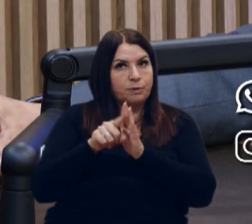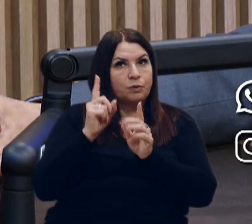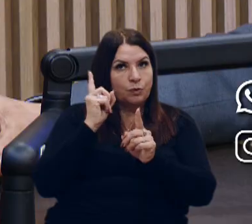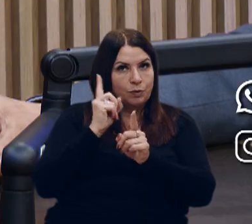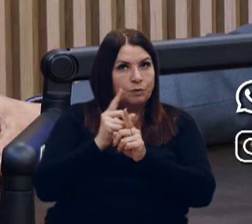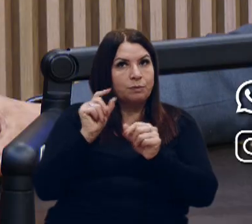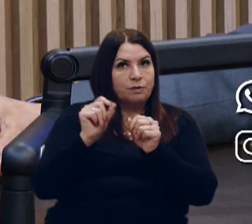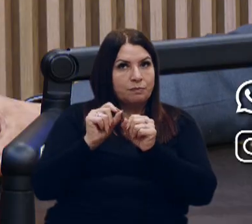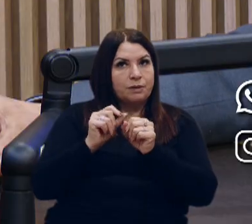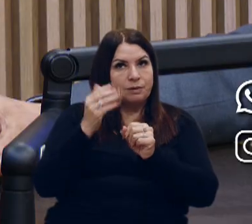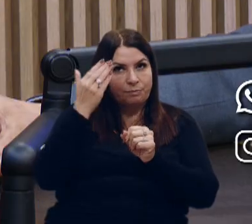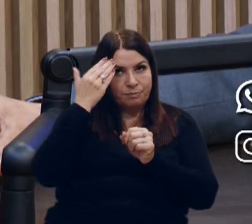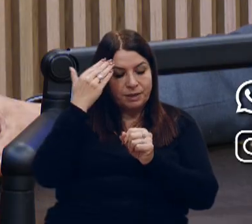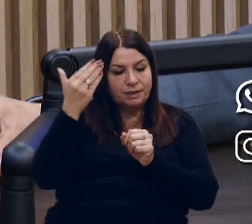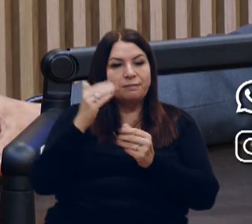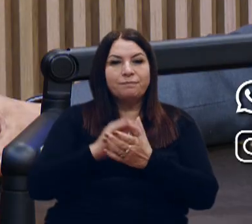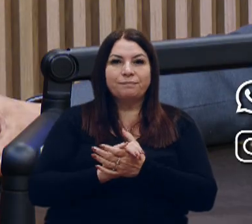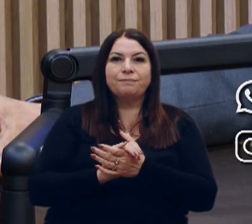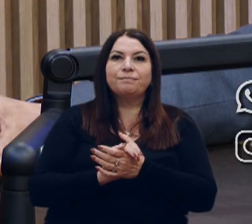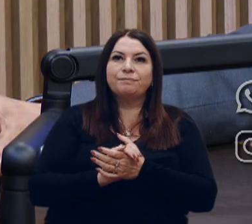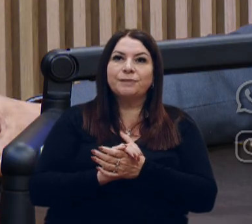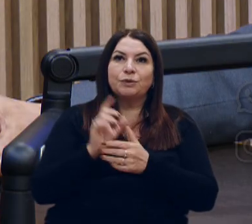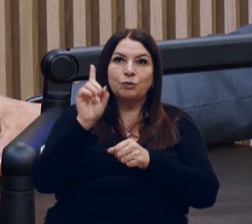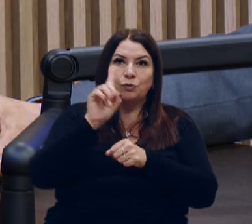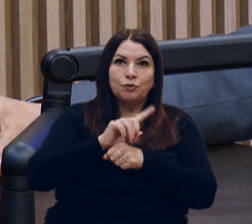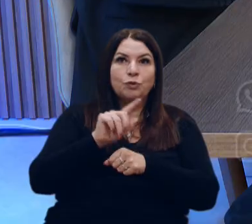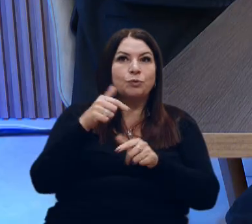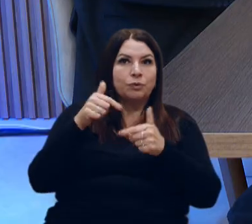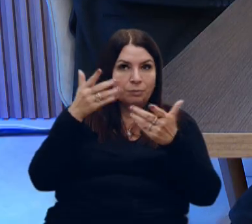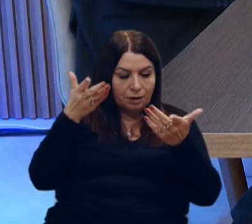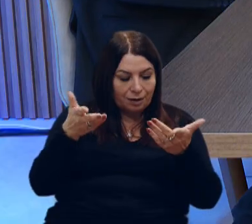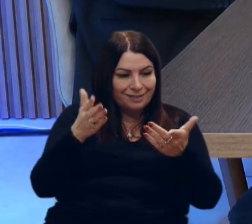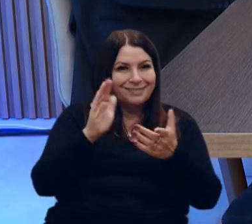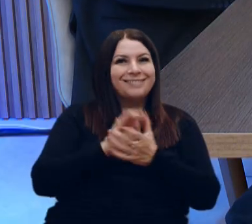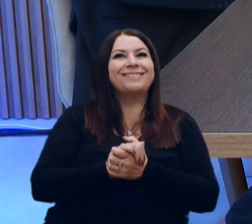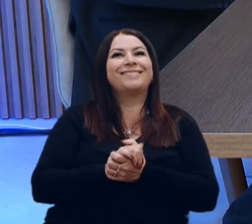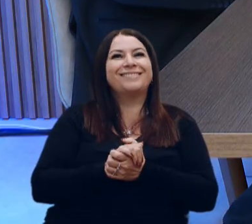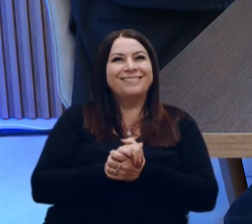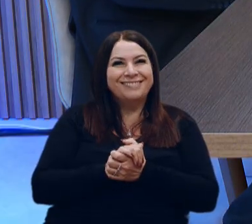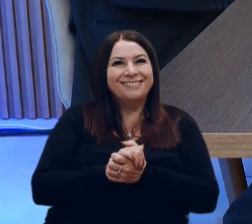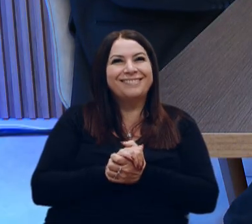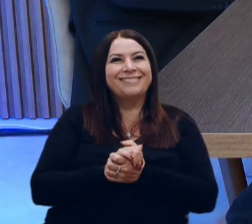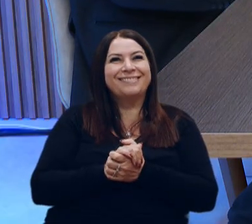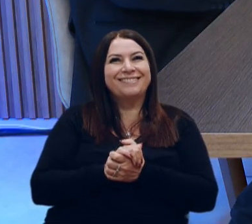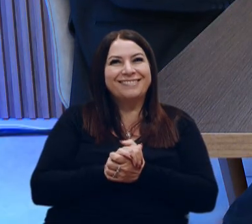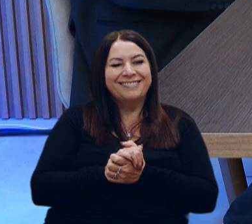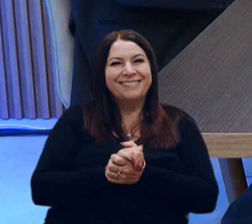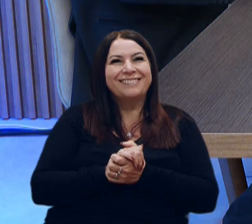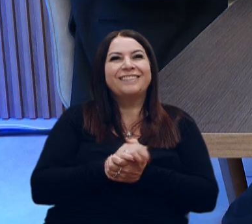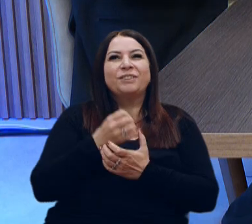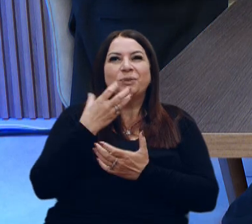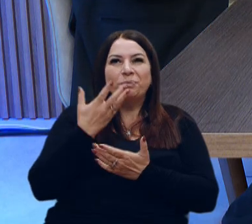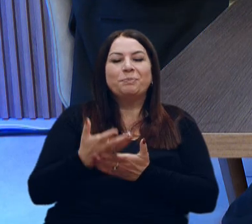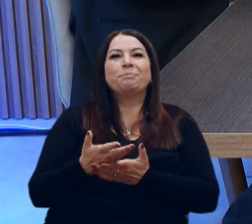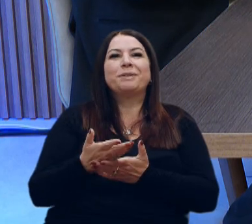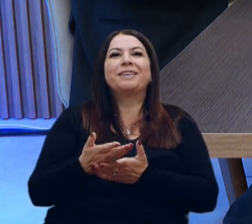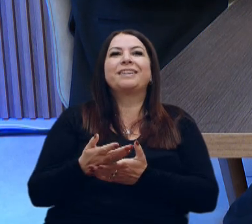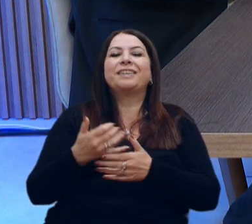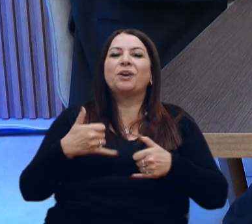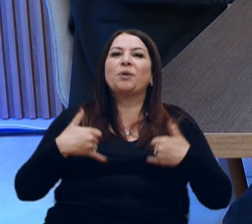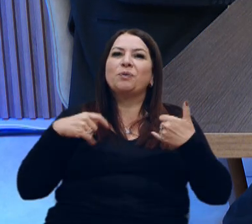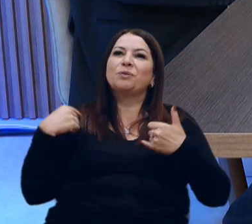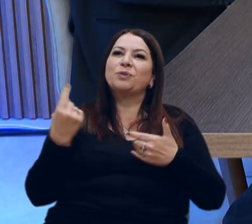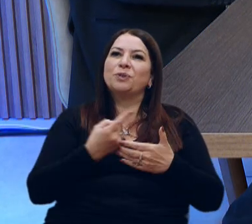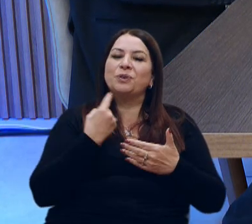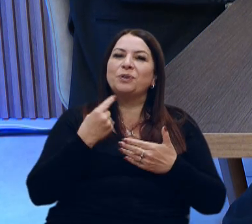que ele faz. Obrigado. Isso no Dia do Trabalhador, verdade? Isso no Dia do Trabalhador. Muito bem, então. A honra foi toda